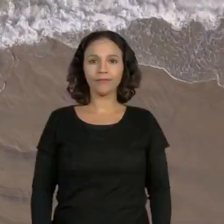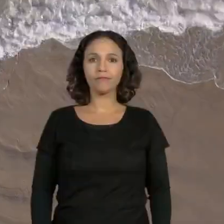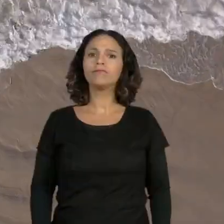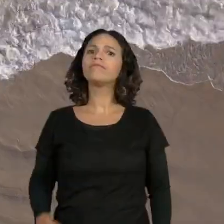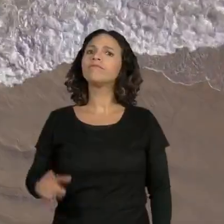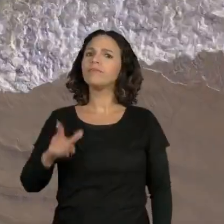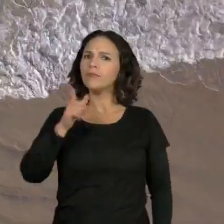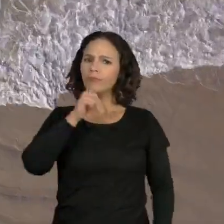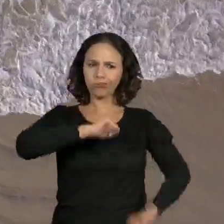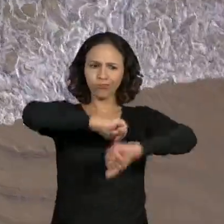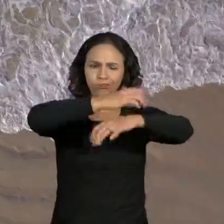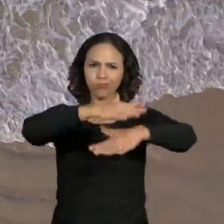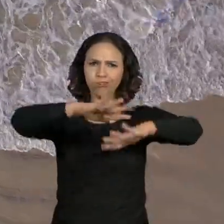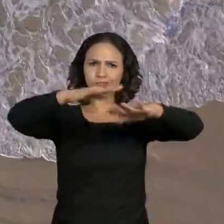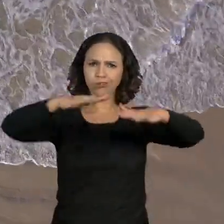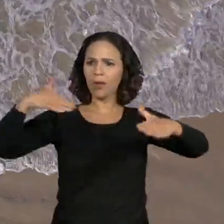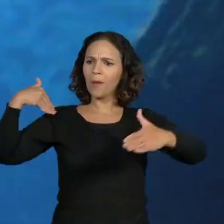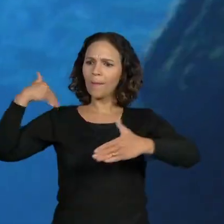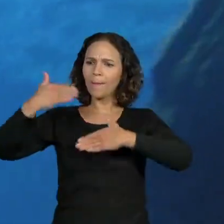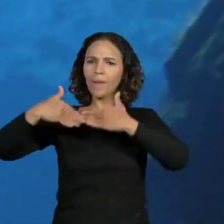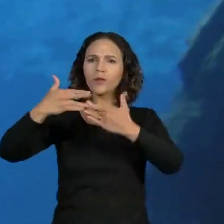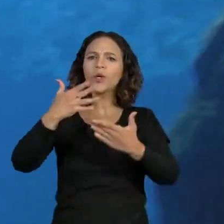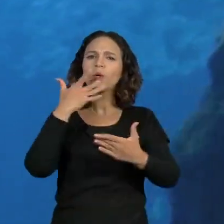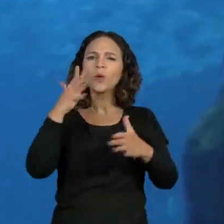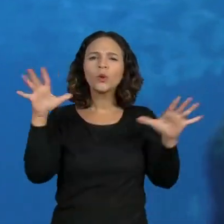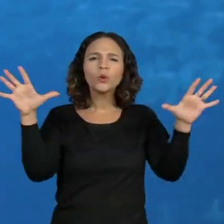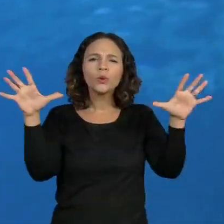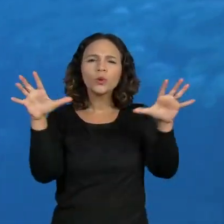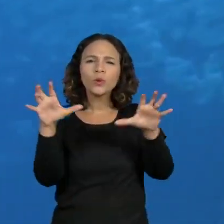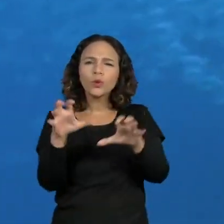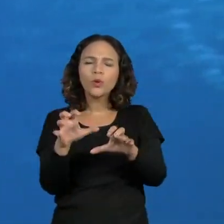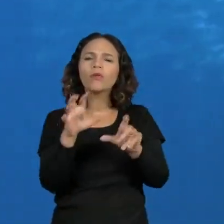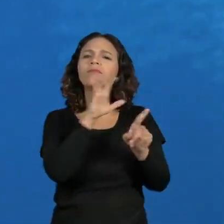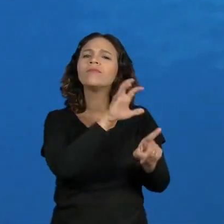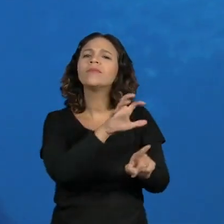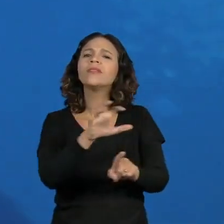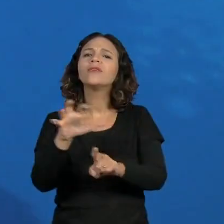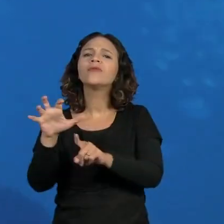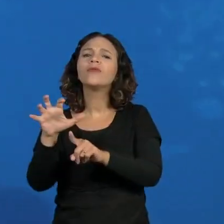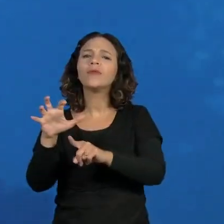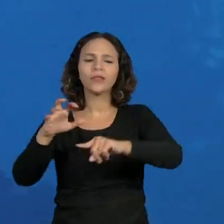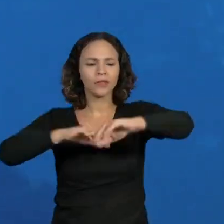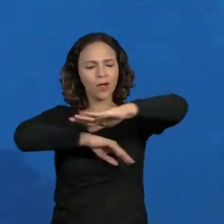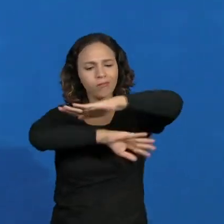processo de escurecimento dos oceanos e o reflexo na vida marinha.